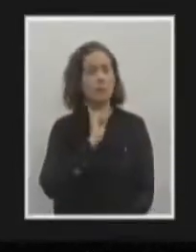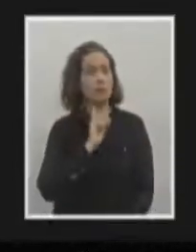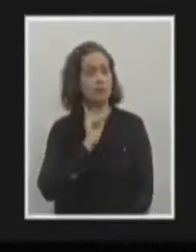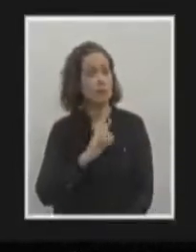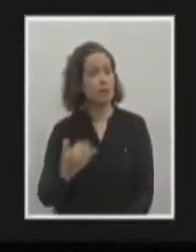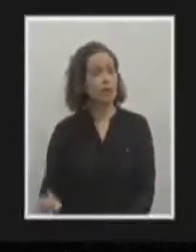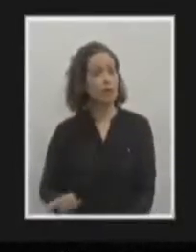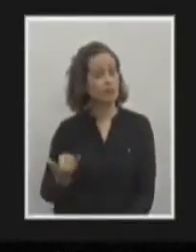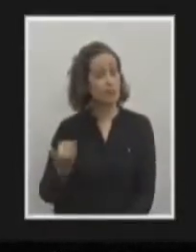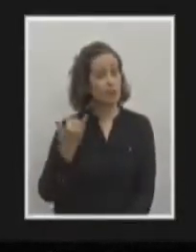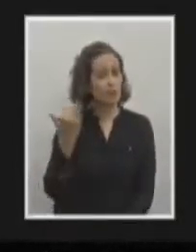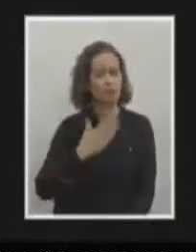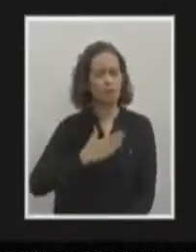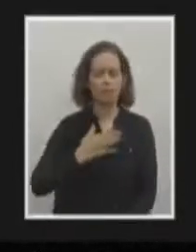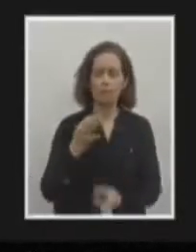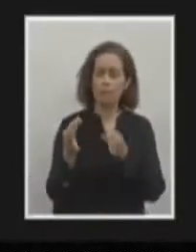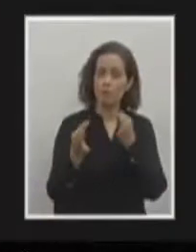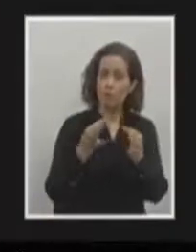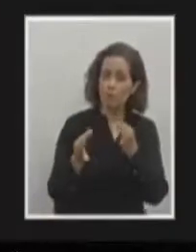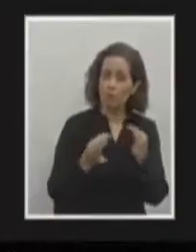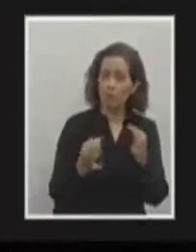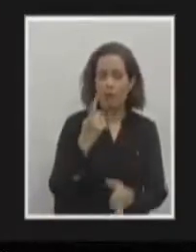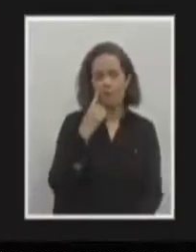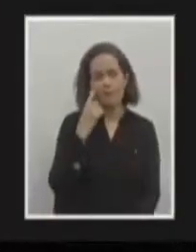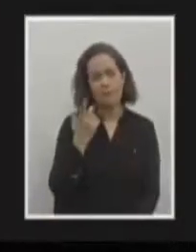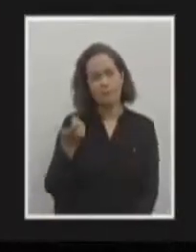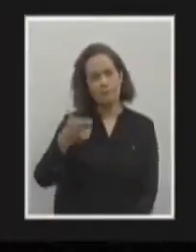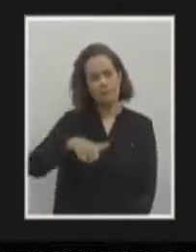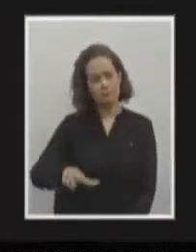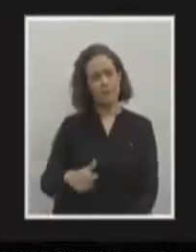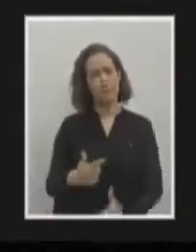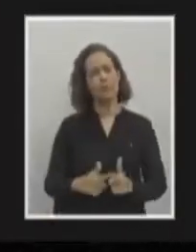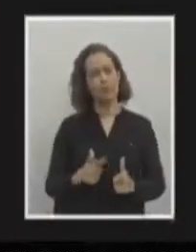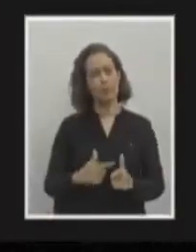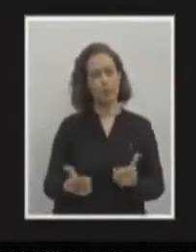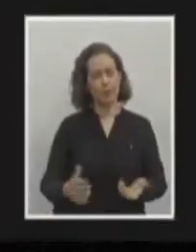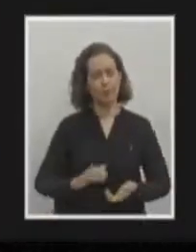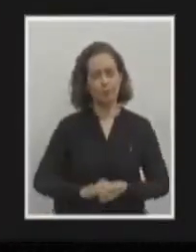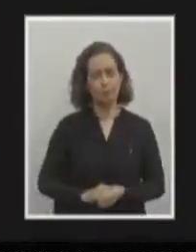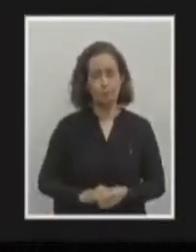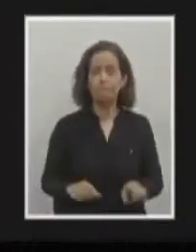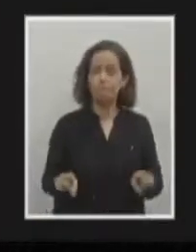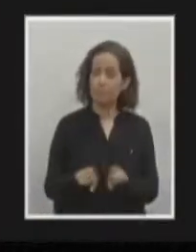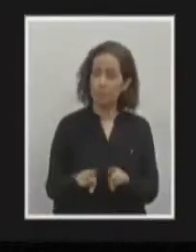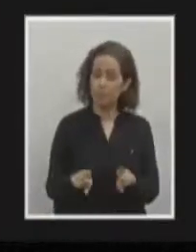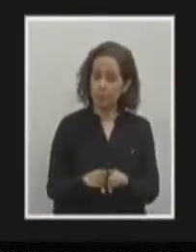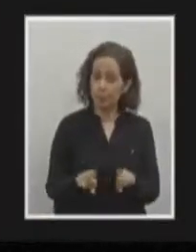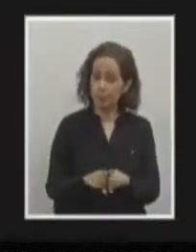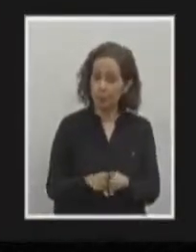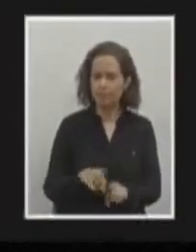importante vermos essa situação. E é sabido também, né, que